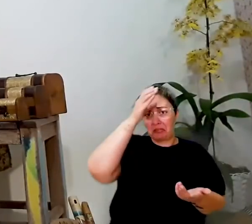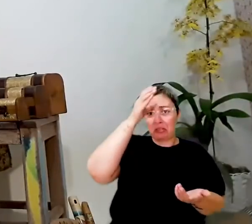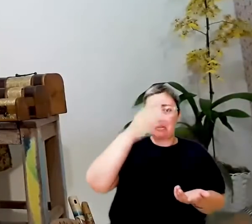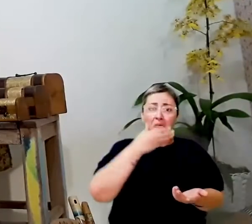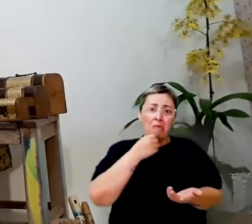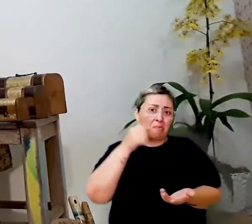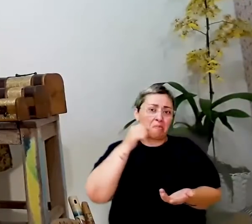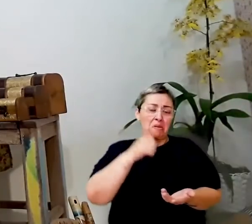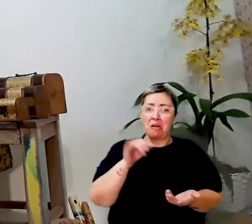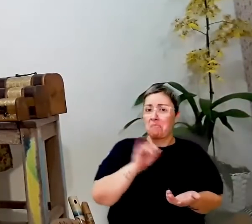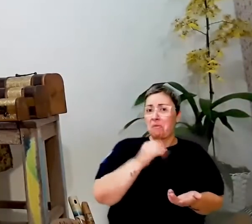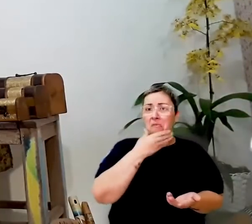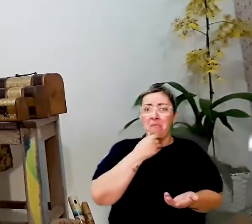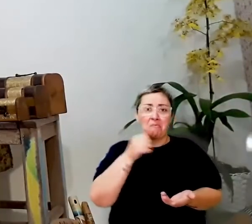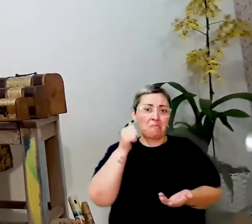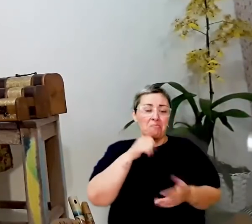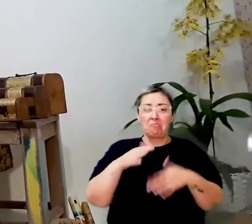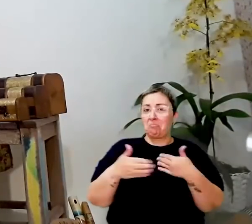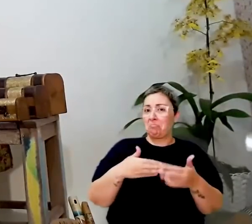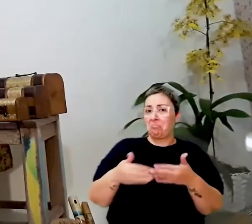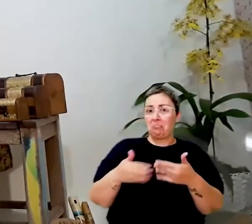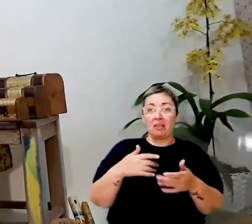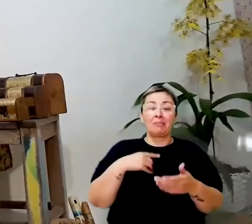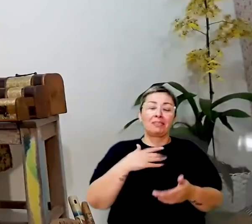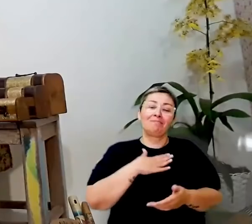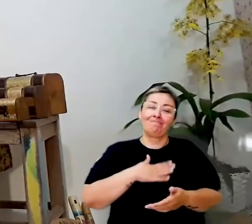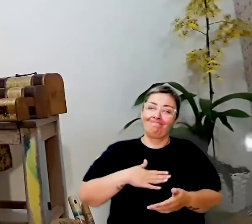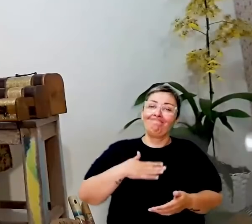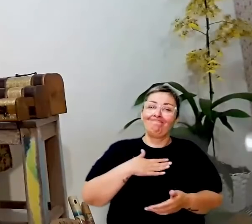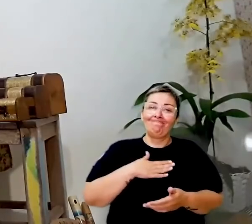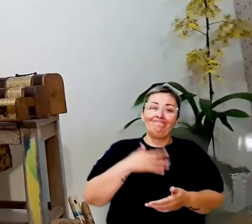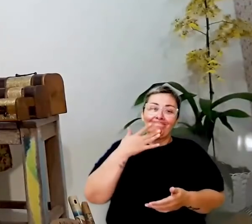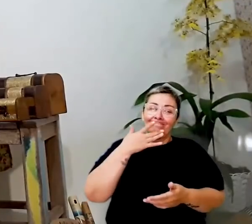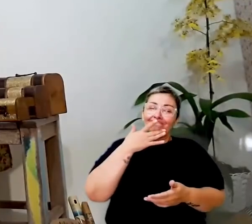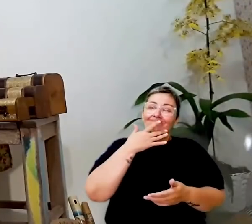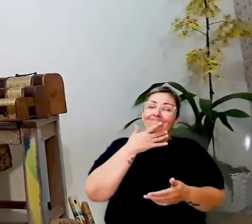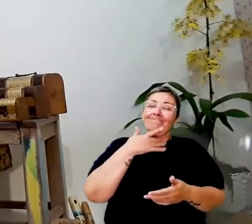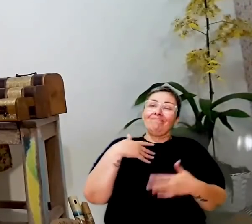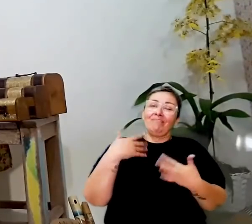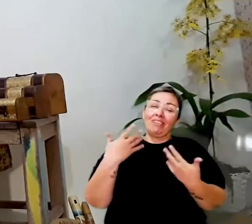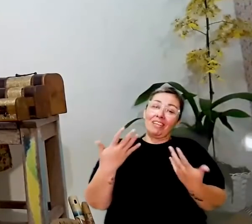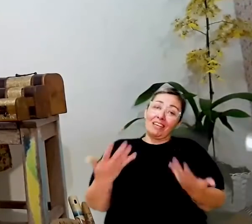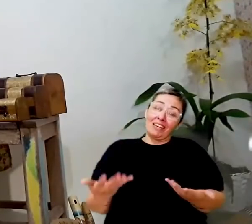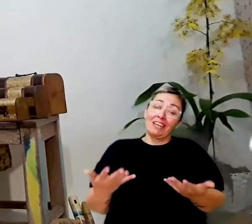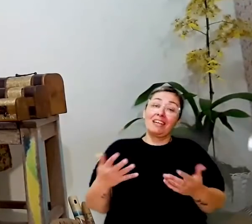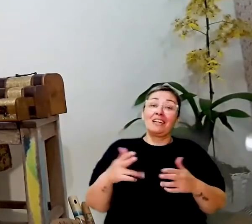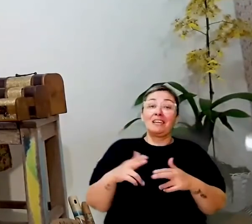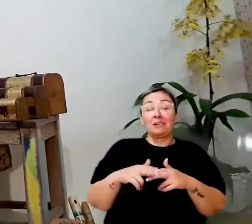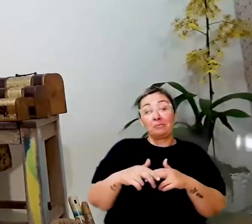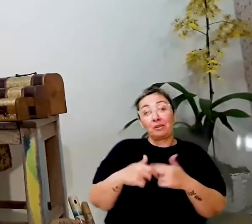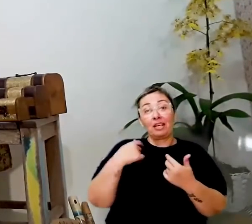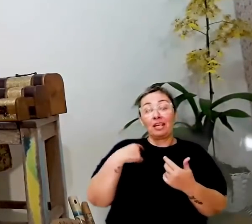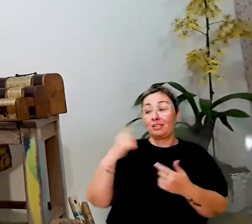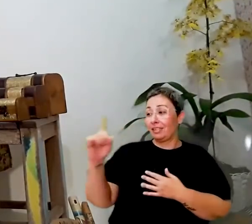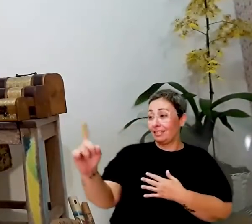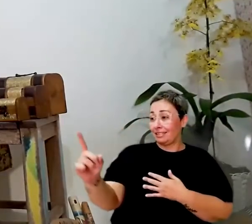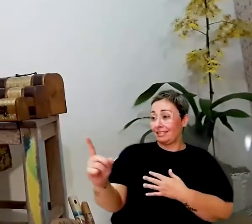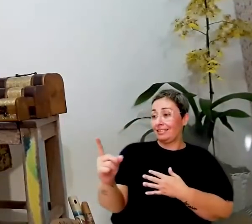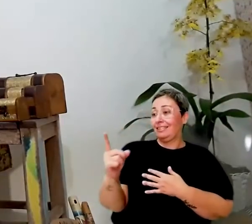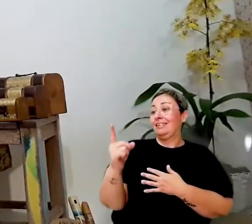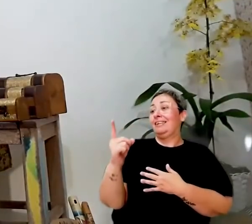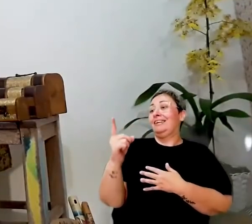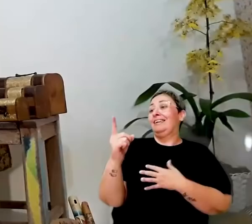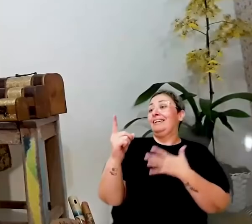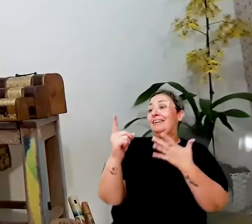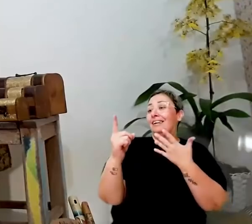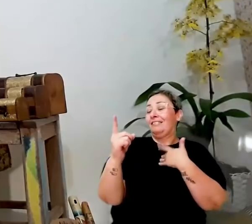irmã. Isso é tão gostoso, não é? E aí então a gente, quando escuta essa voz, a